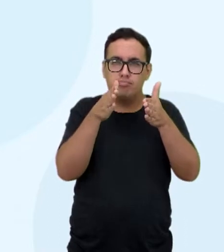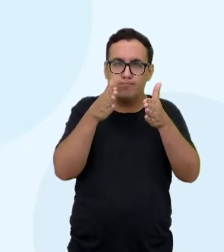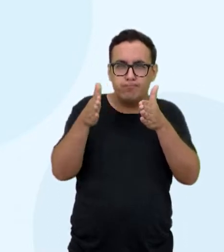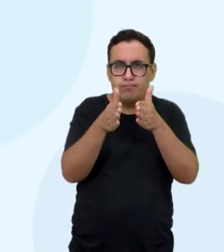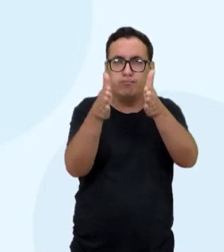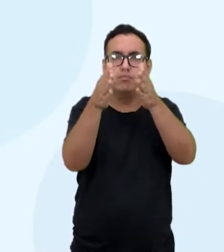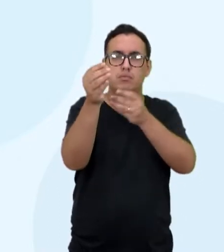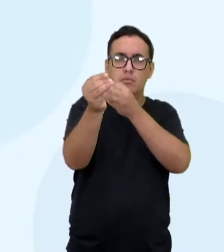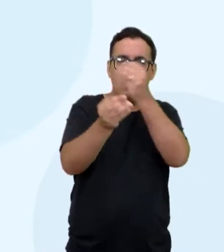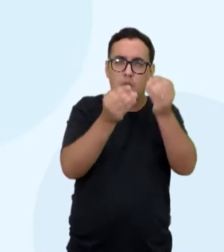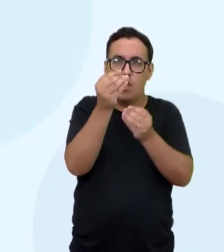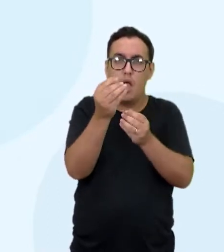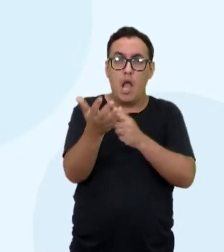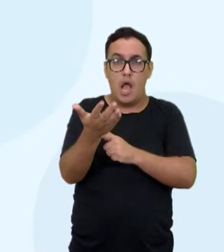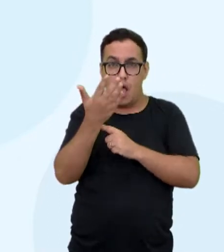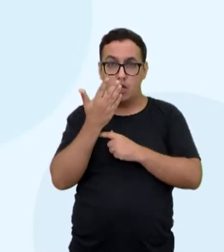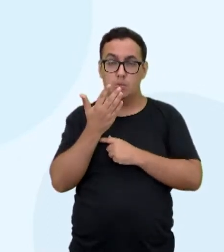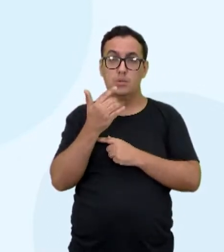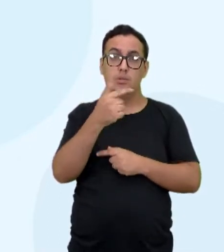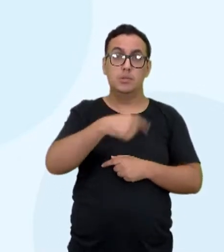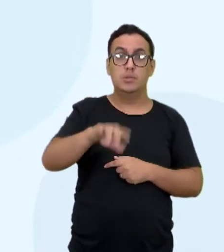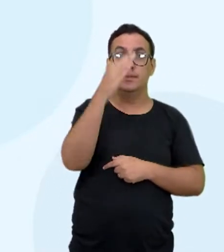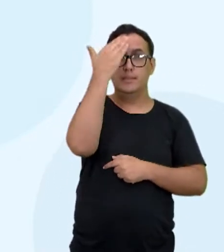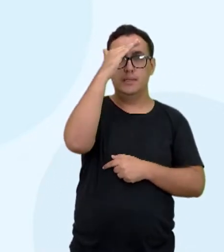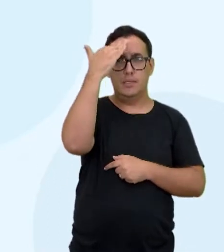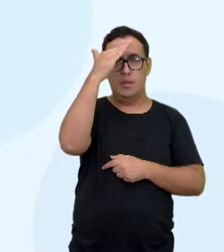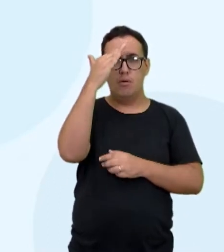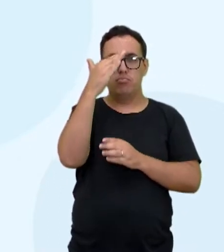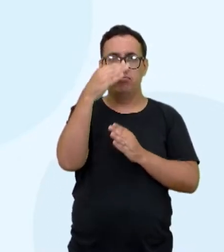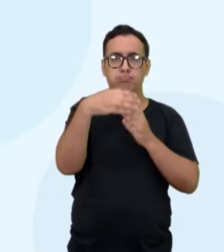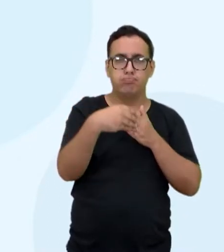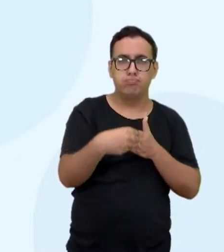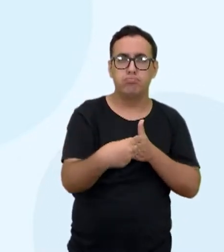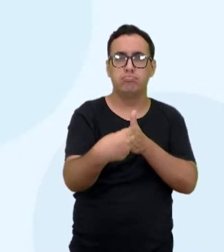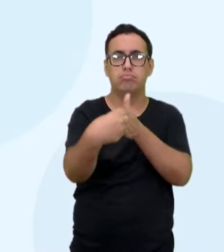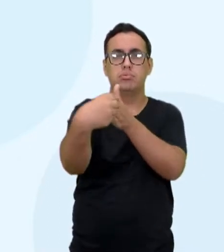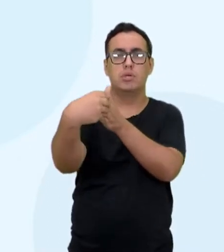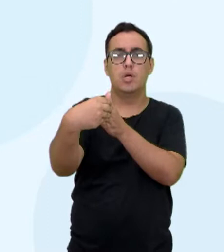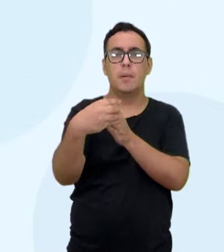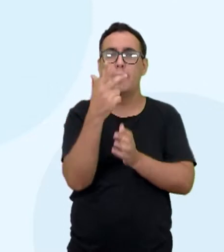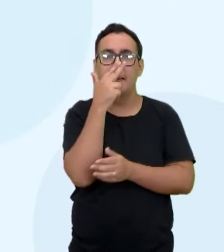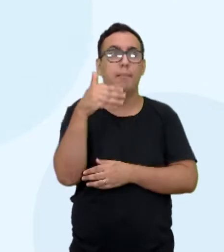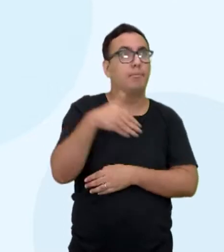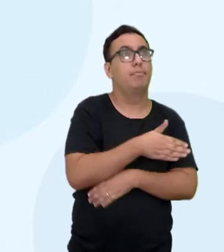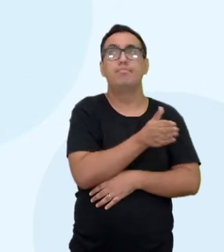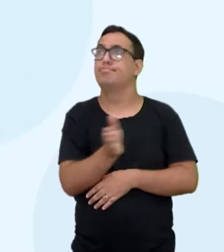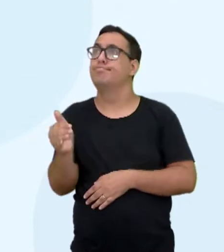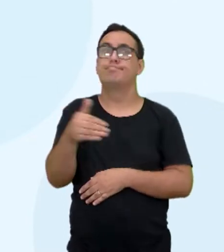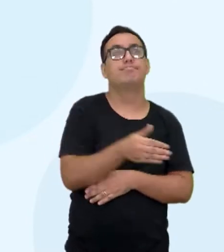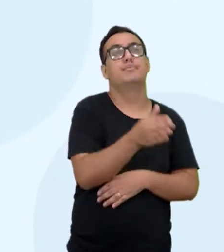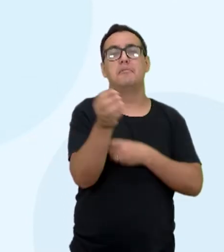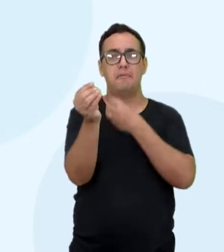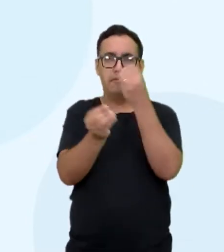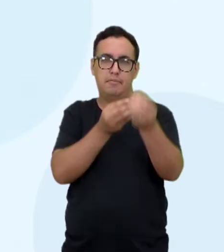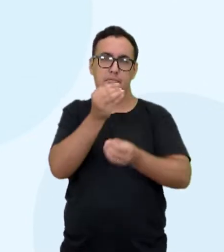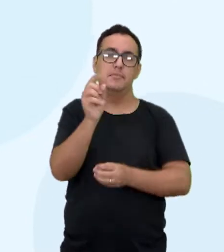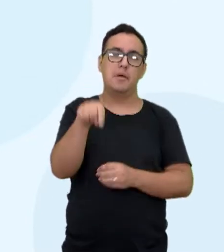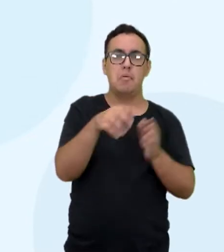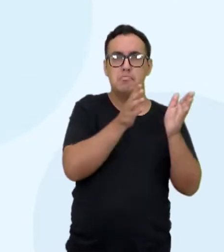fazer, vão me conduzir, digamos assim, vão me guiar neste labirinto, que é um processo um